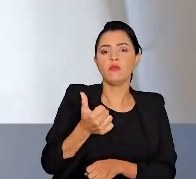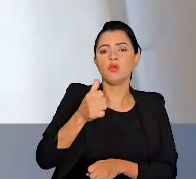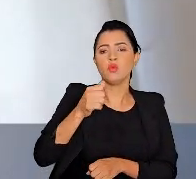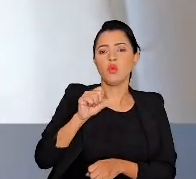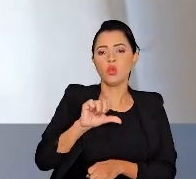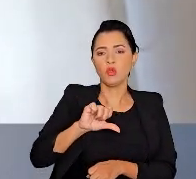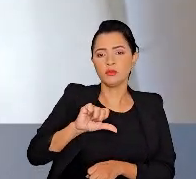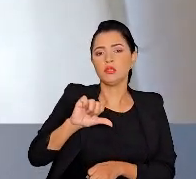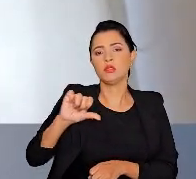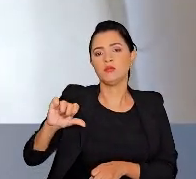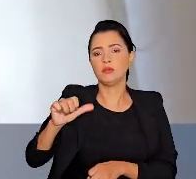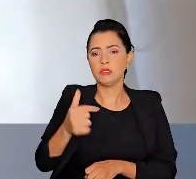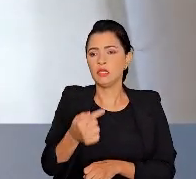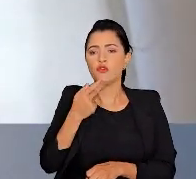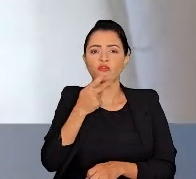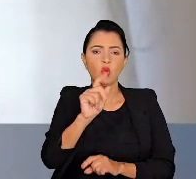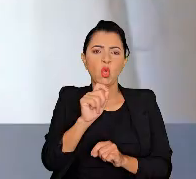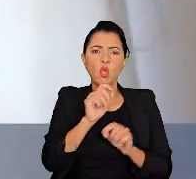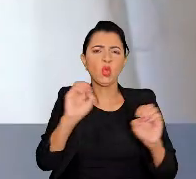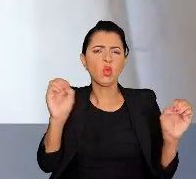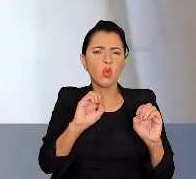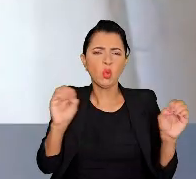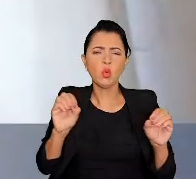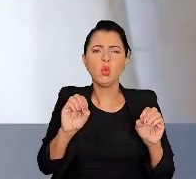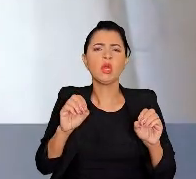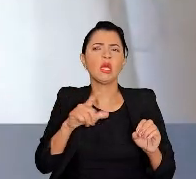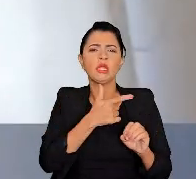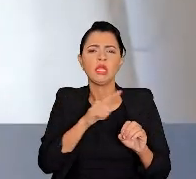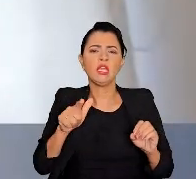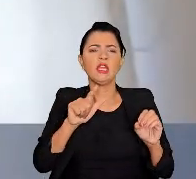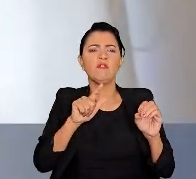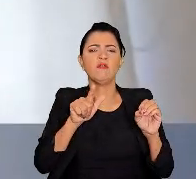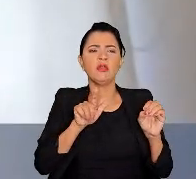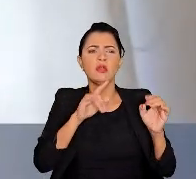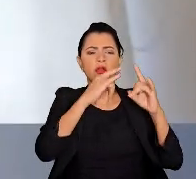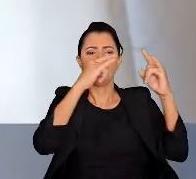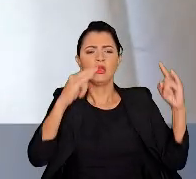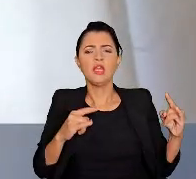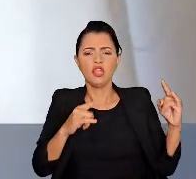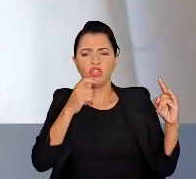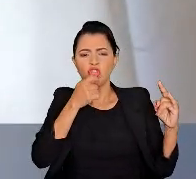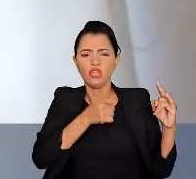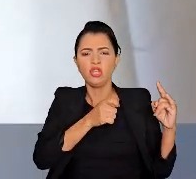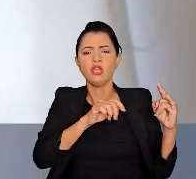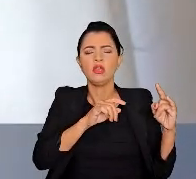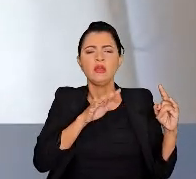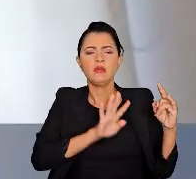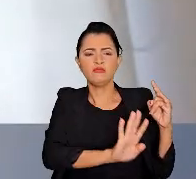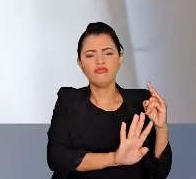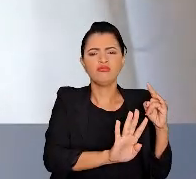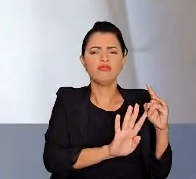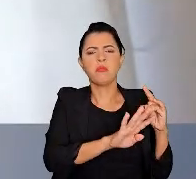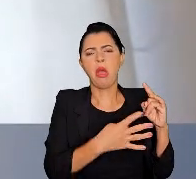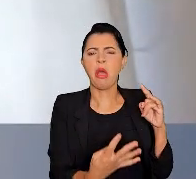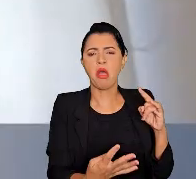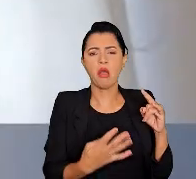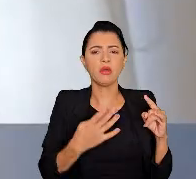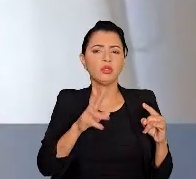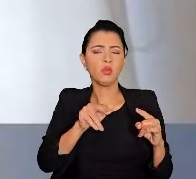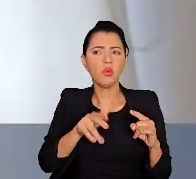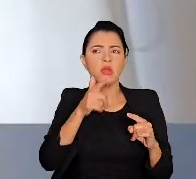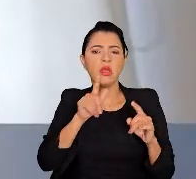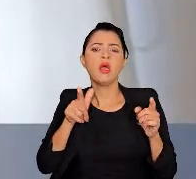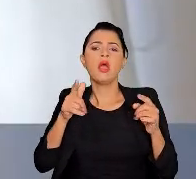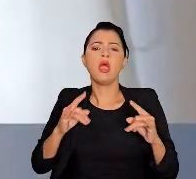que nunca houve câmaras de gás nos campos de concentração e que os campos não seriam campos de extermínio, mas centros